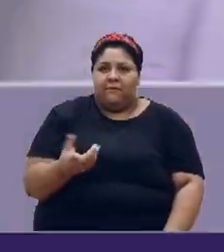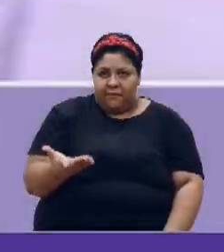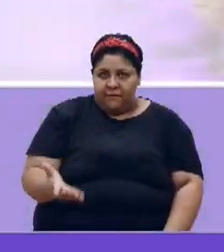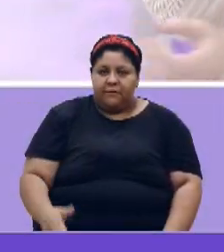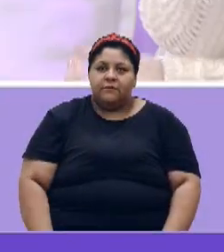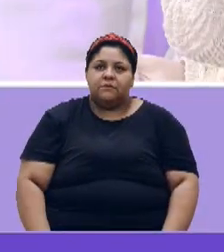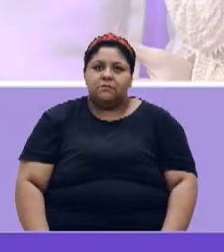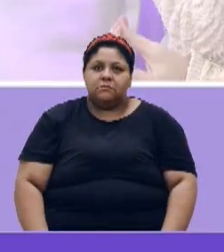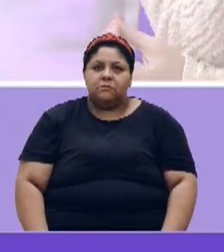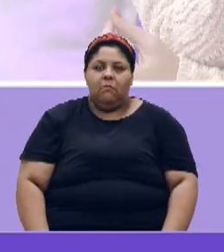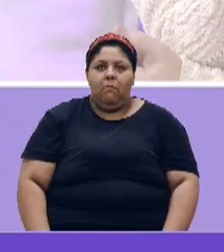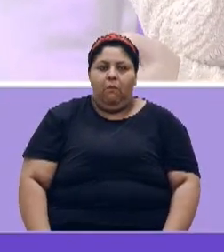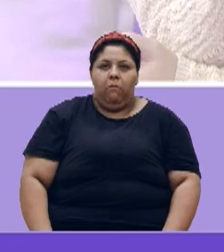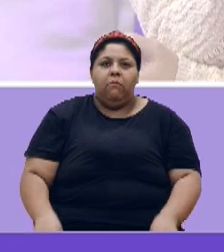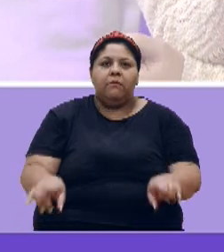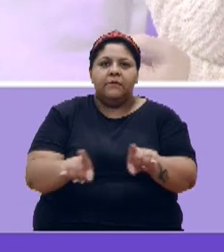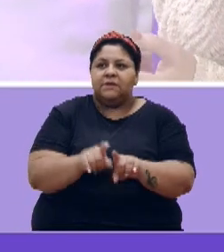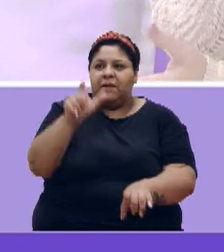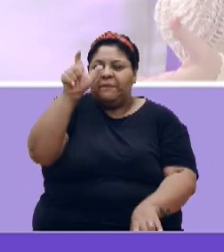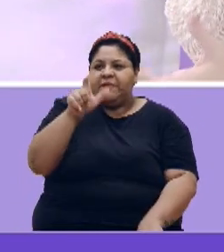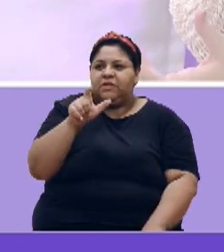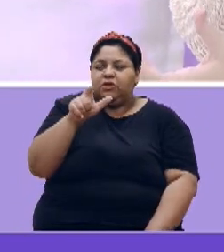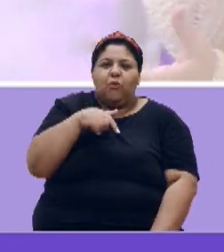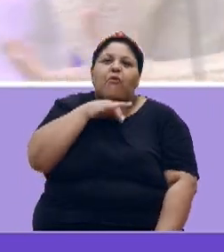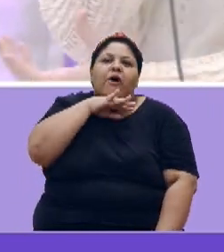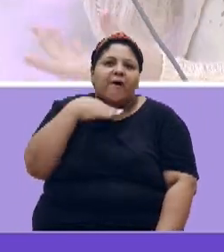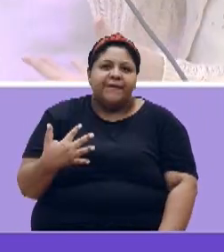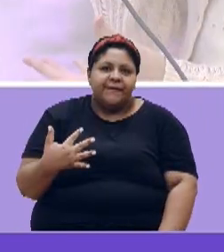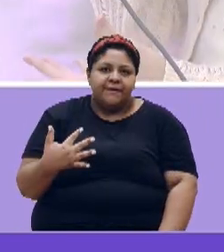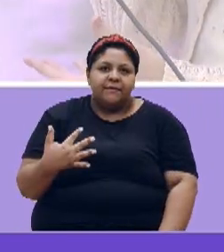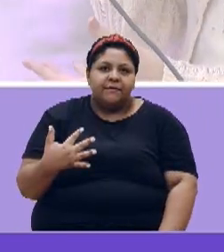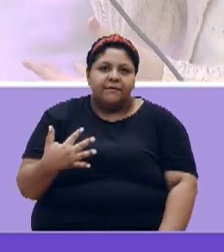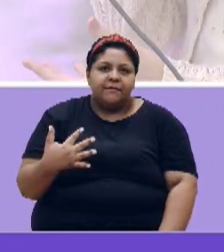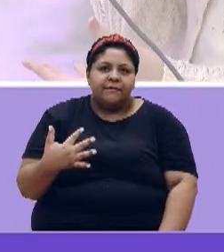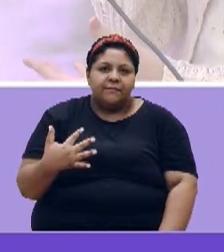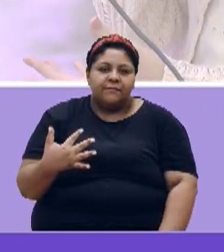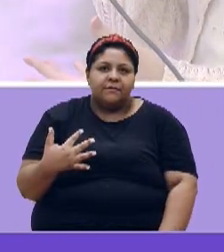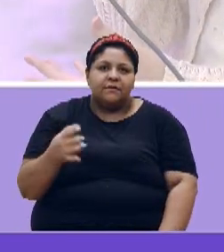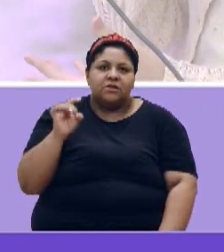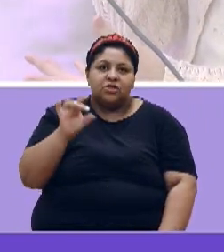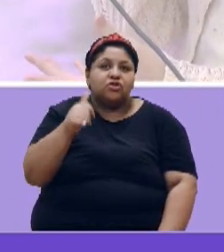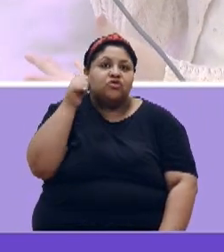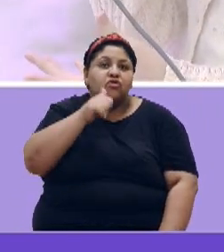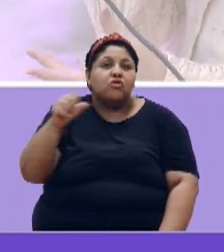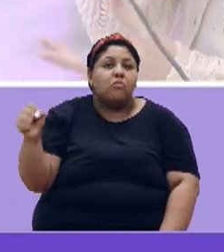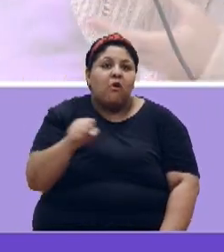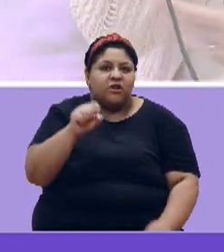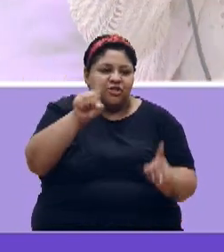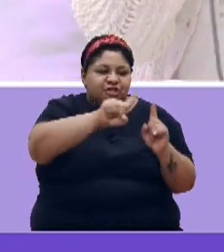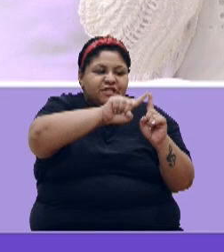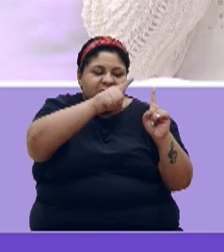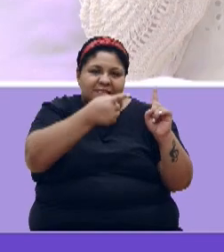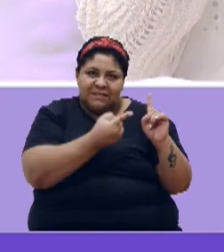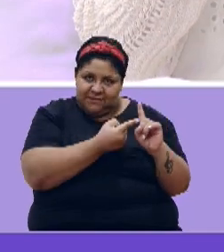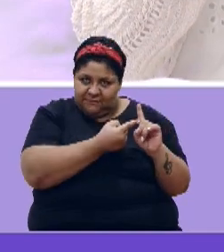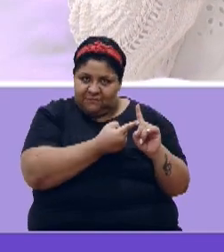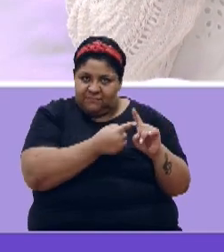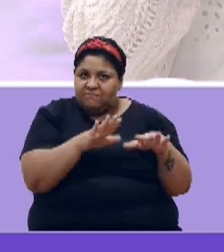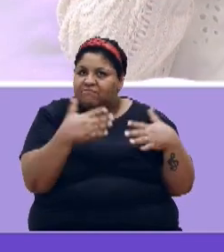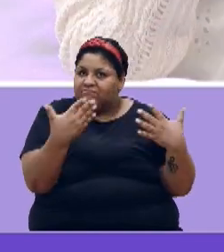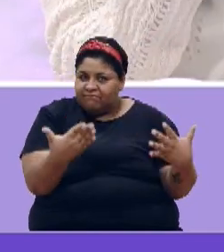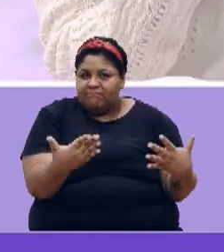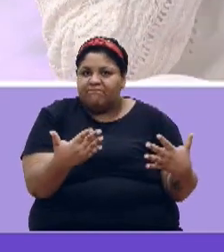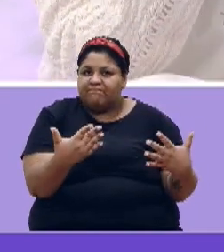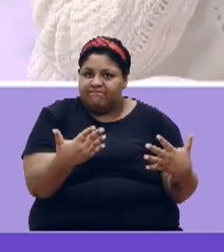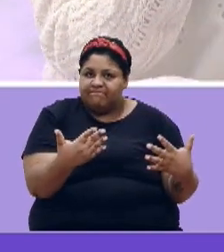para além, Cris, do sou uma pessoa ruim, né? Só a mulher pode gestar, né? Então, quando a